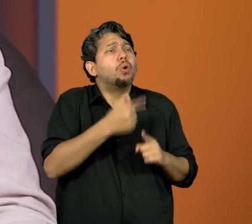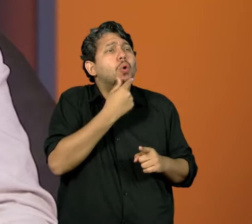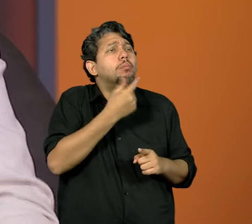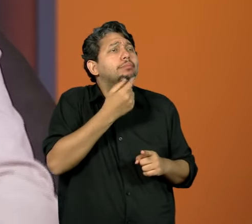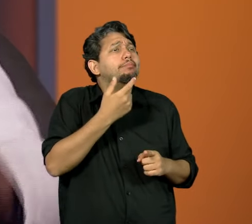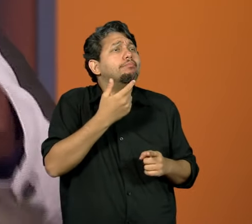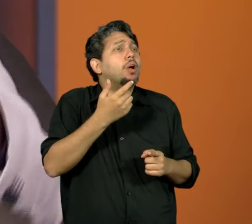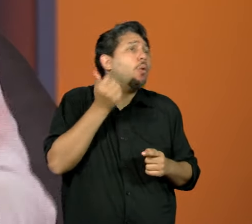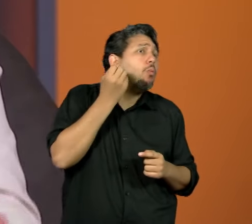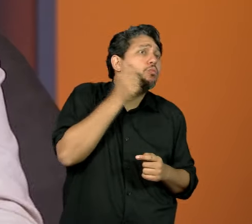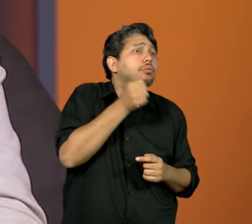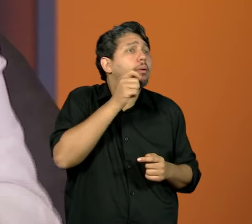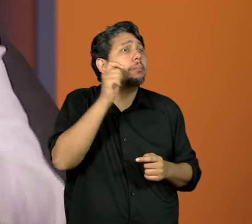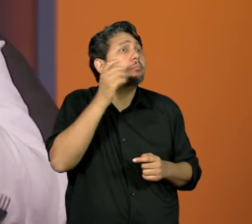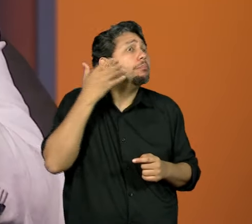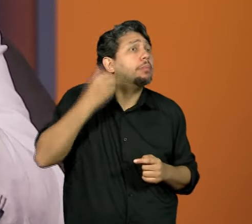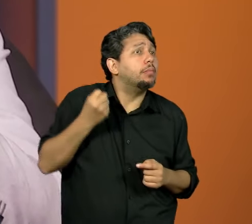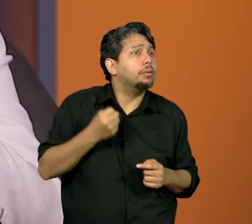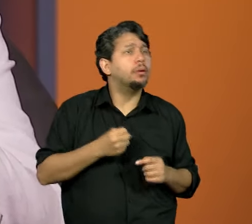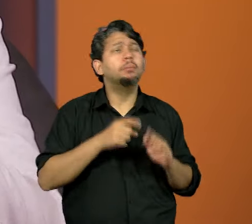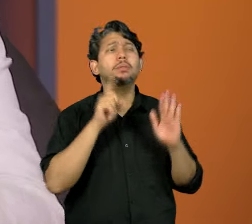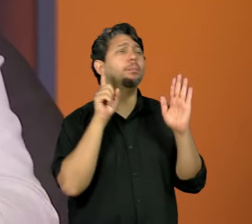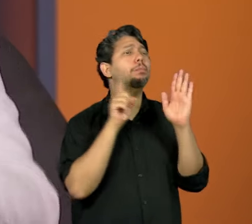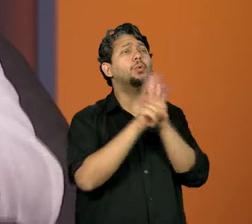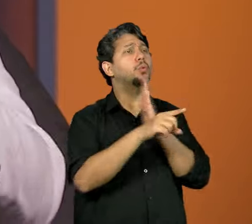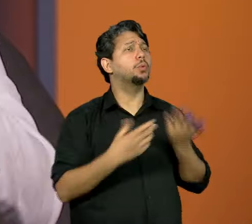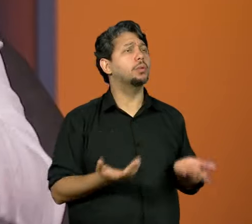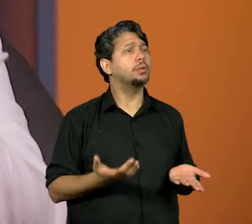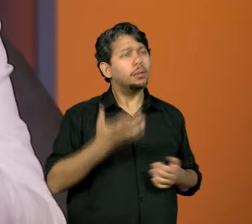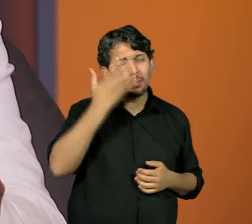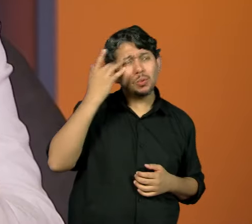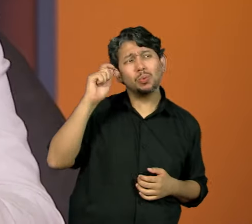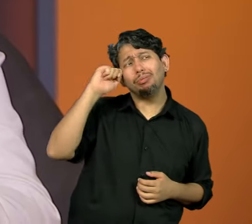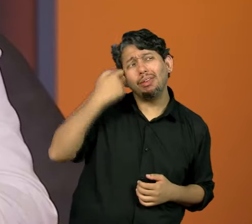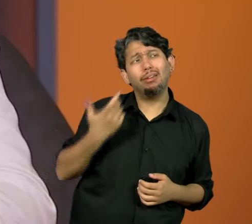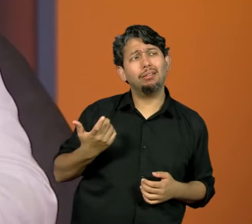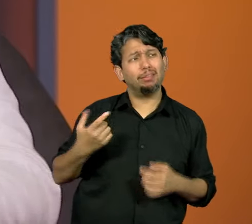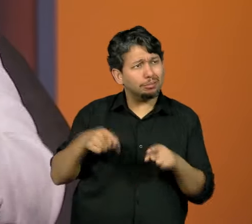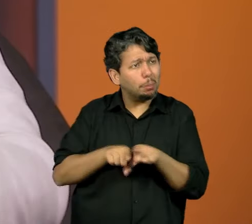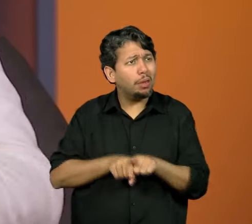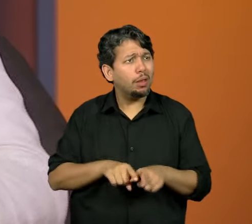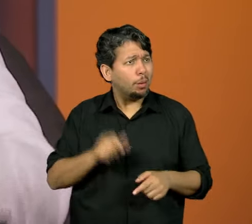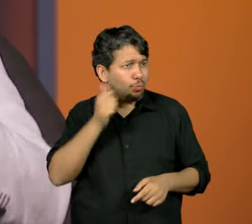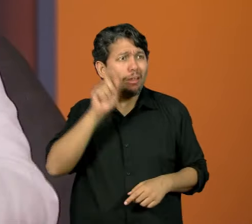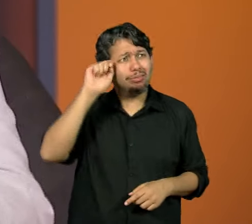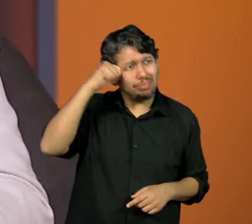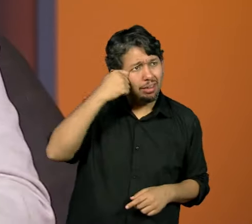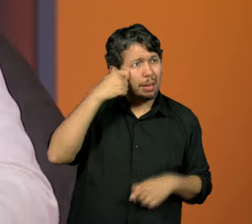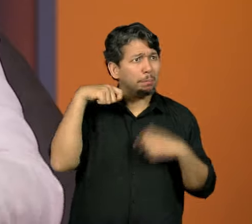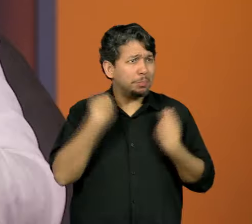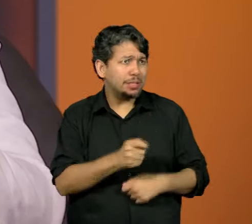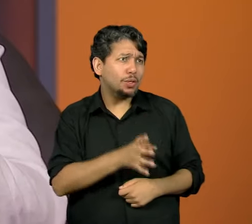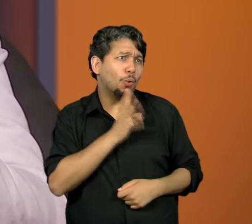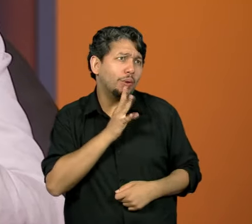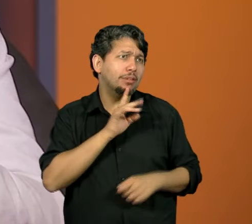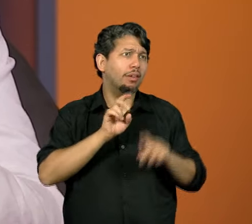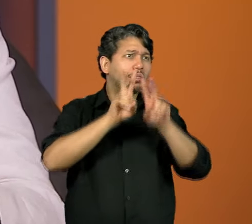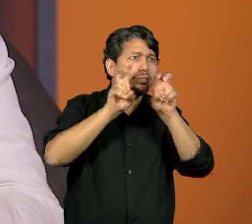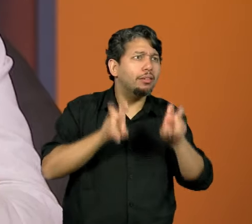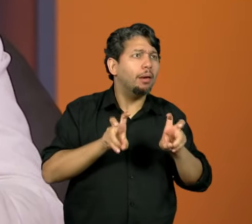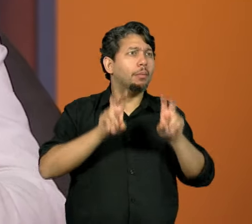disposição. E eu te faço mais uma pergunta. E o negro, a mulher negra, né? Ela também precisa ter esse interesse,